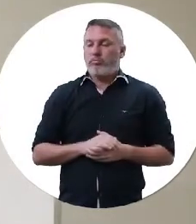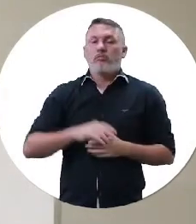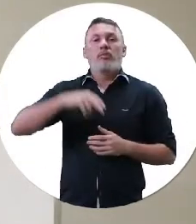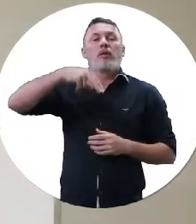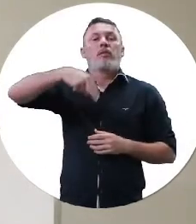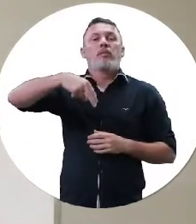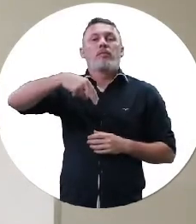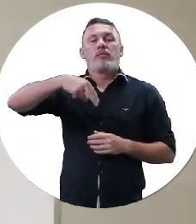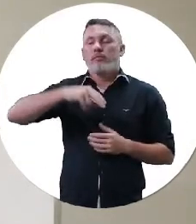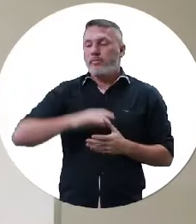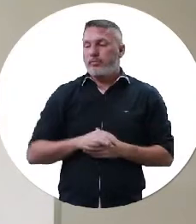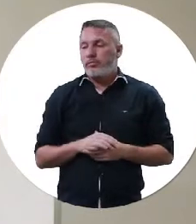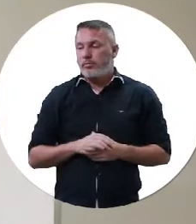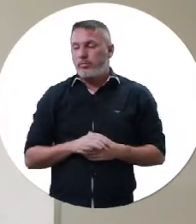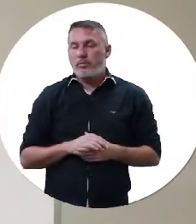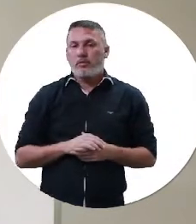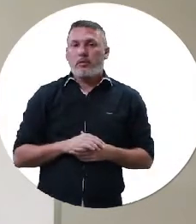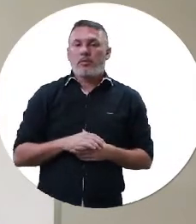trimetil.